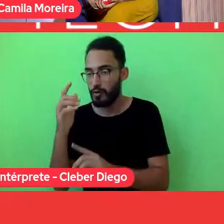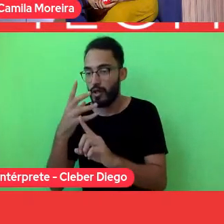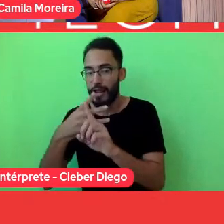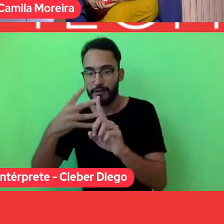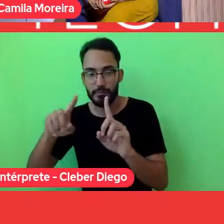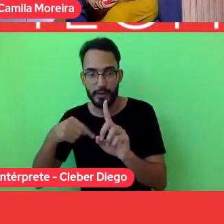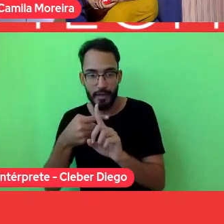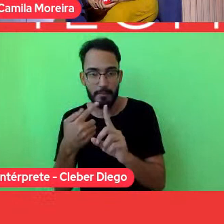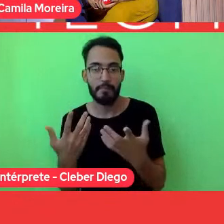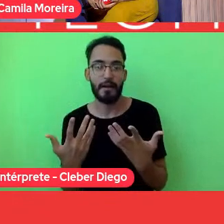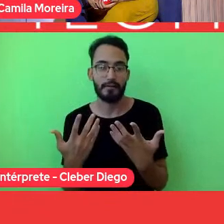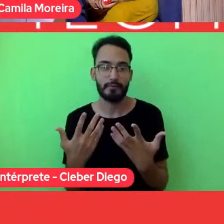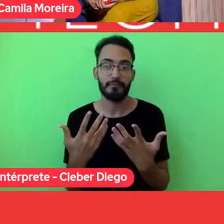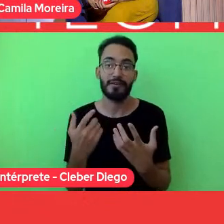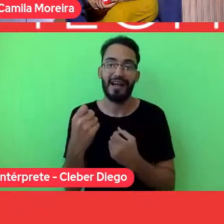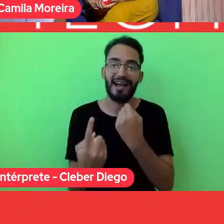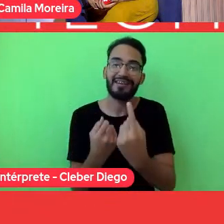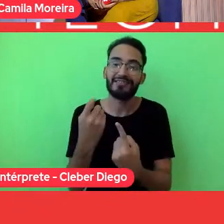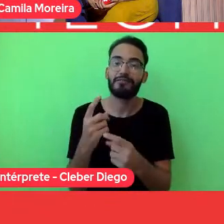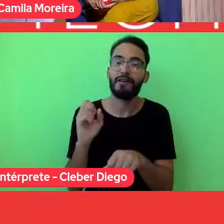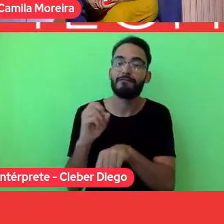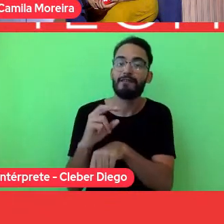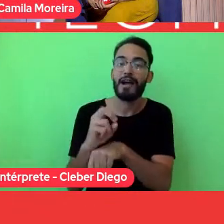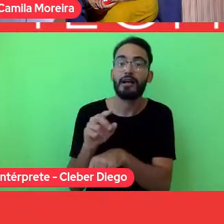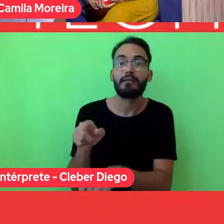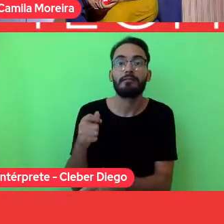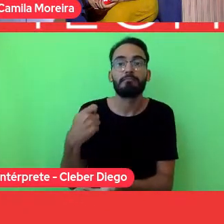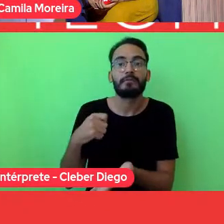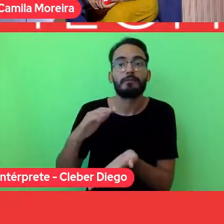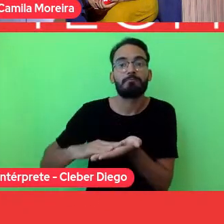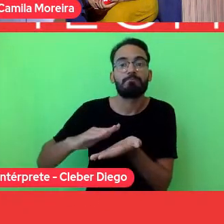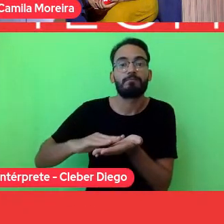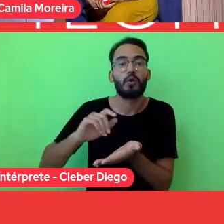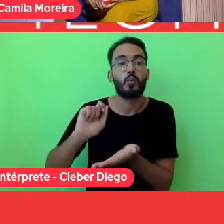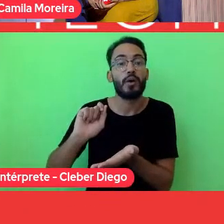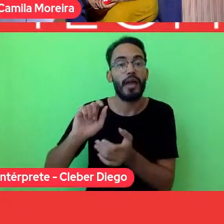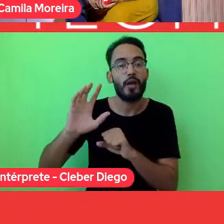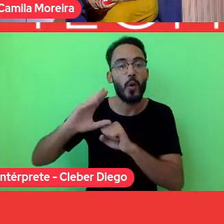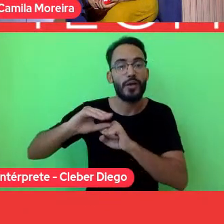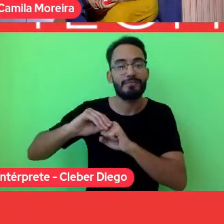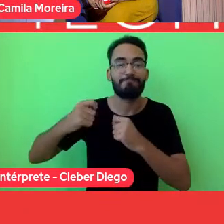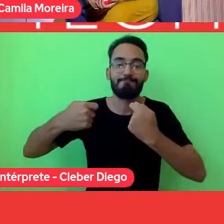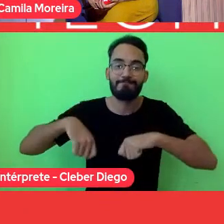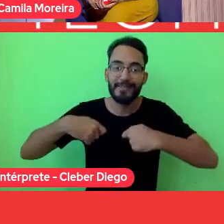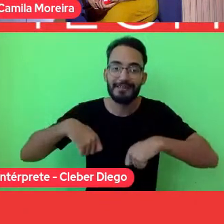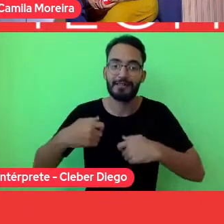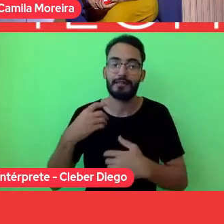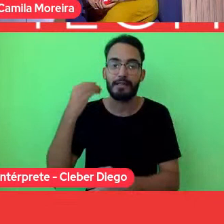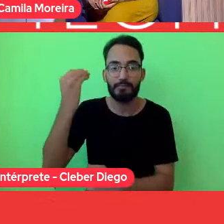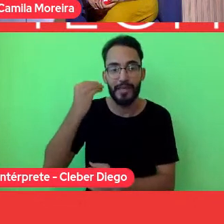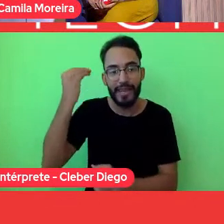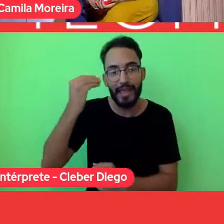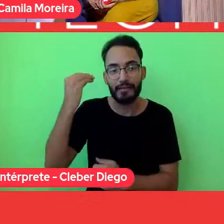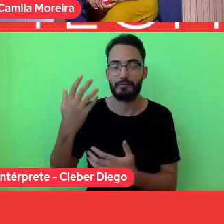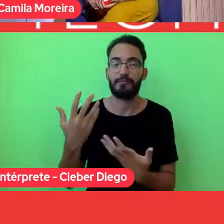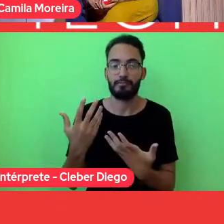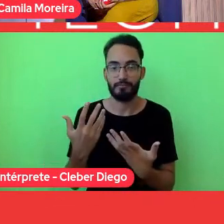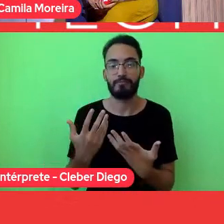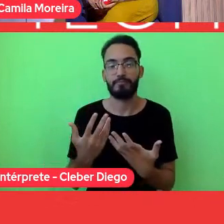LGBTQIA+, às vezes essas vagas elas exigem já um certo conhecimento, às vezes já exigem uma certa experiência. Então, acho